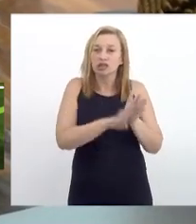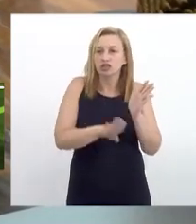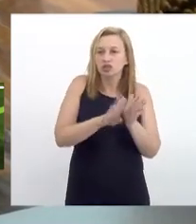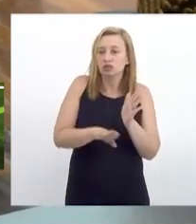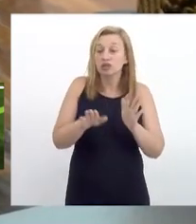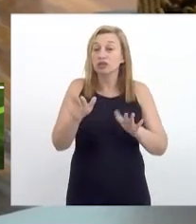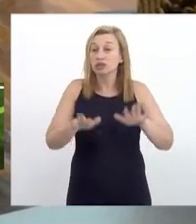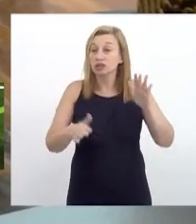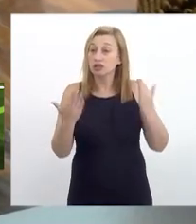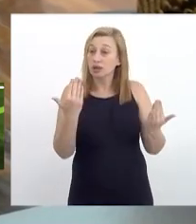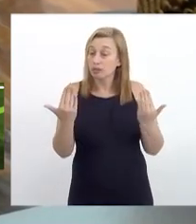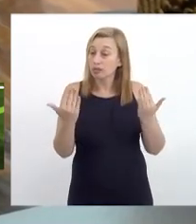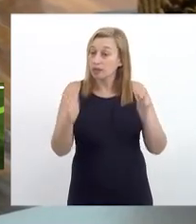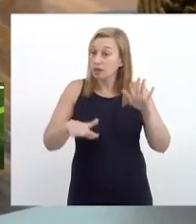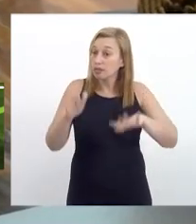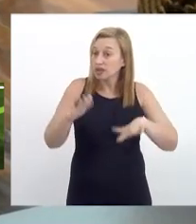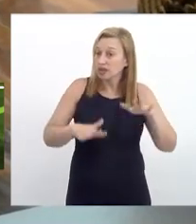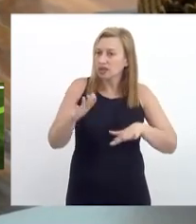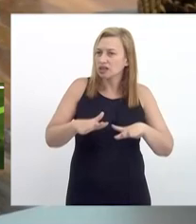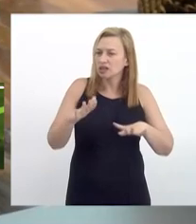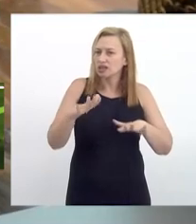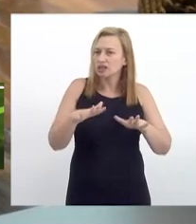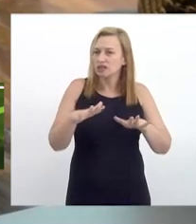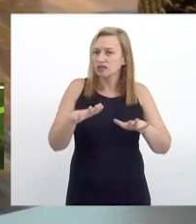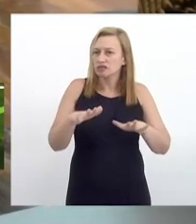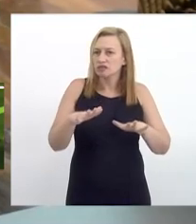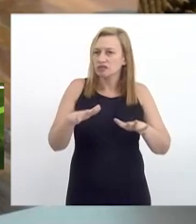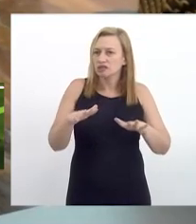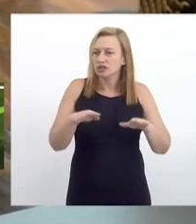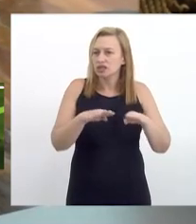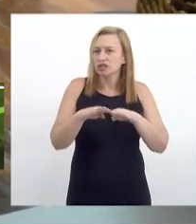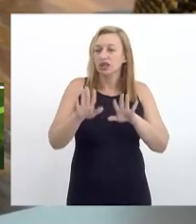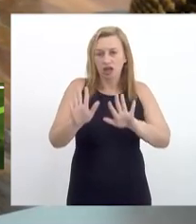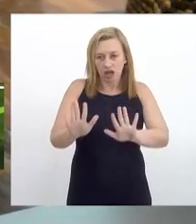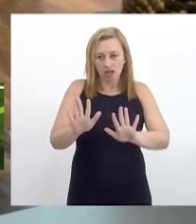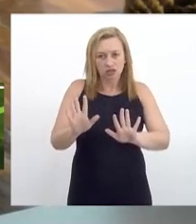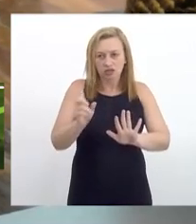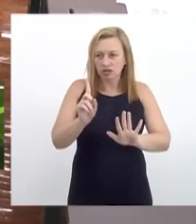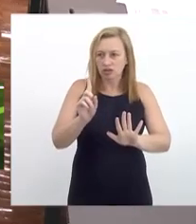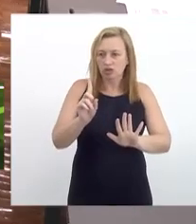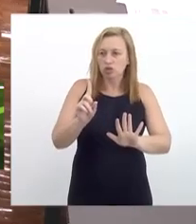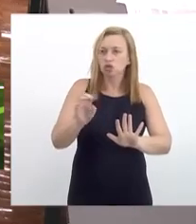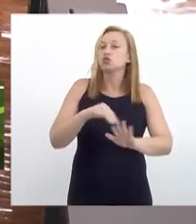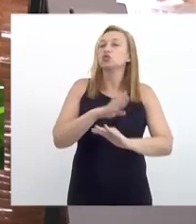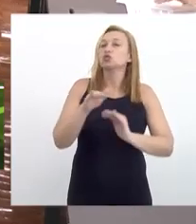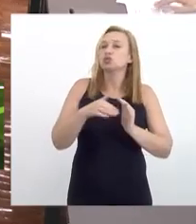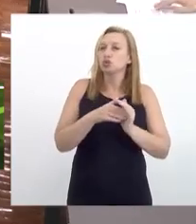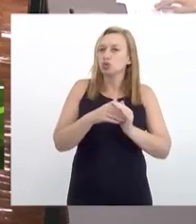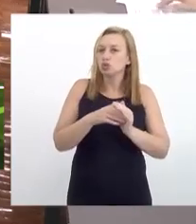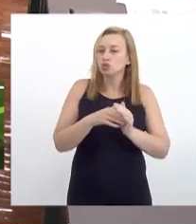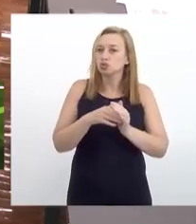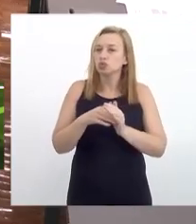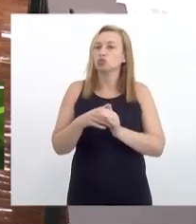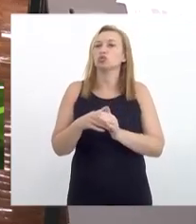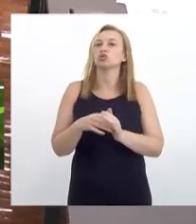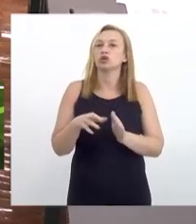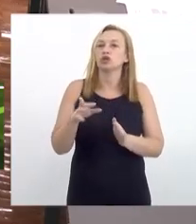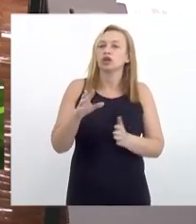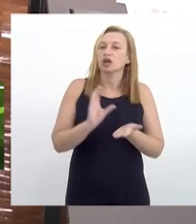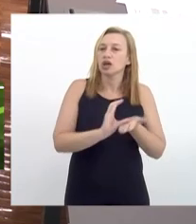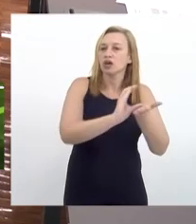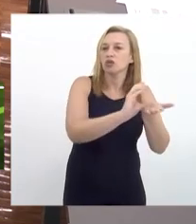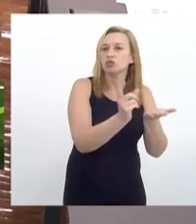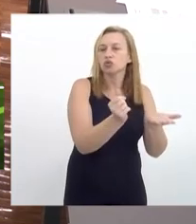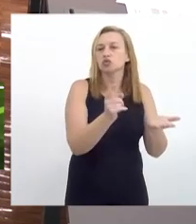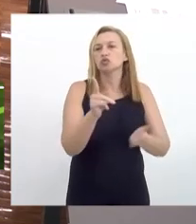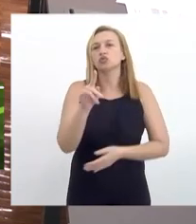seja glosado pelo teto de gastos não vai não vai o que é muito claro a legislação diz que todo recurso dos royalties salvo os 30% da nossa da